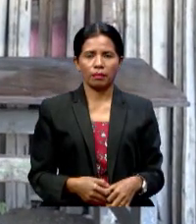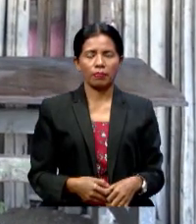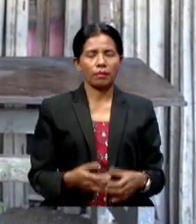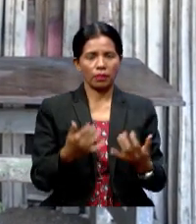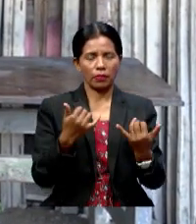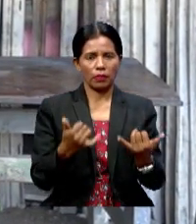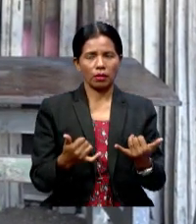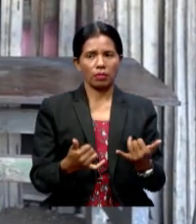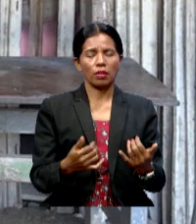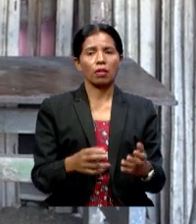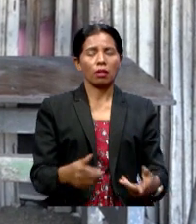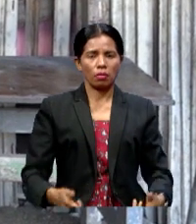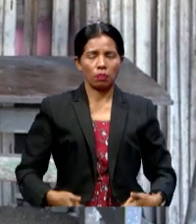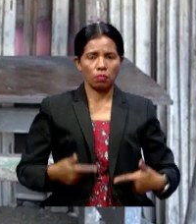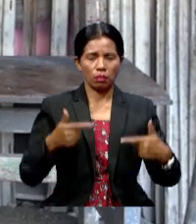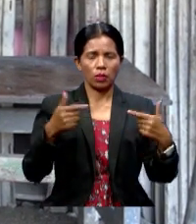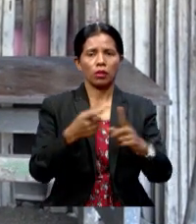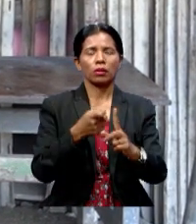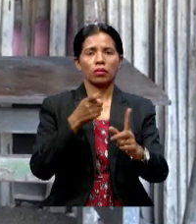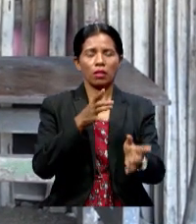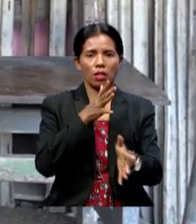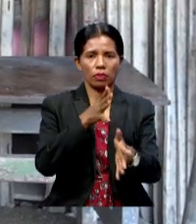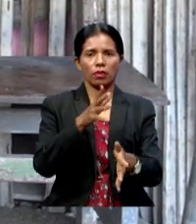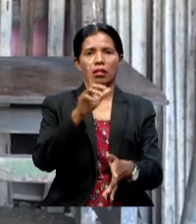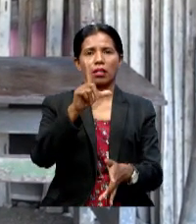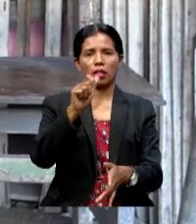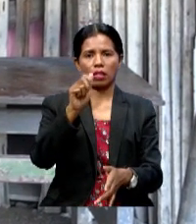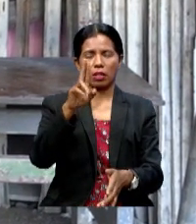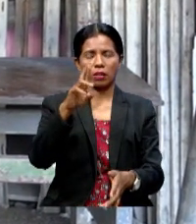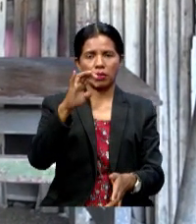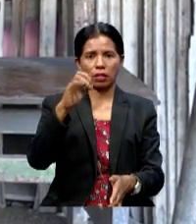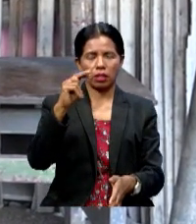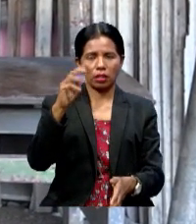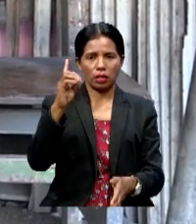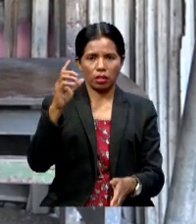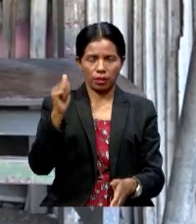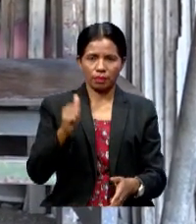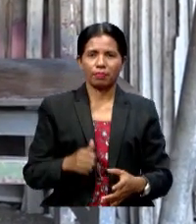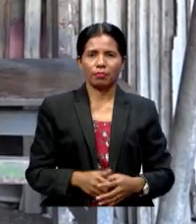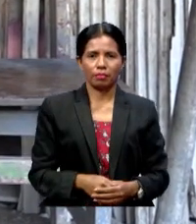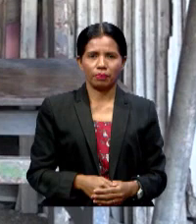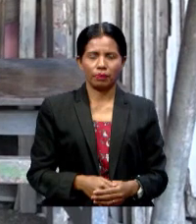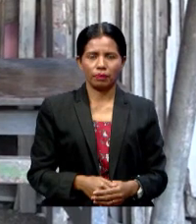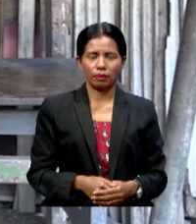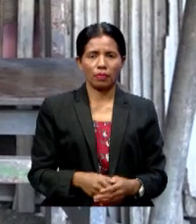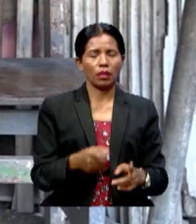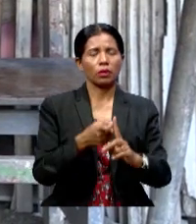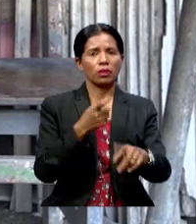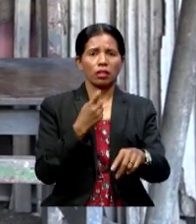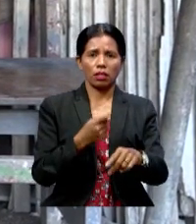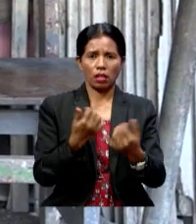Danemak realidade Morris husi avô Laurinda Duarte. Lhe husi situação